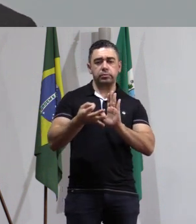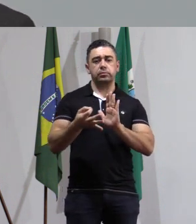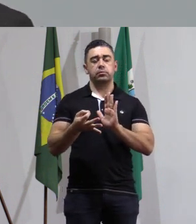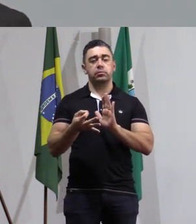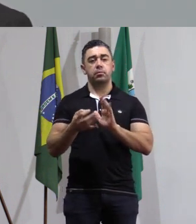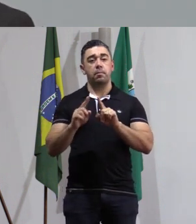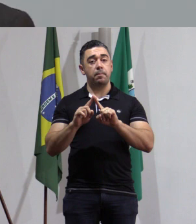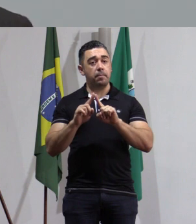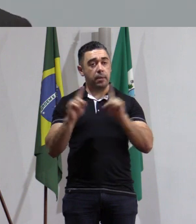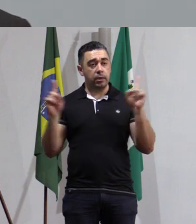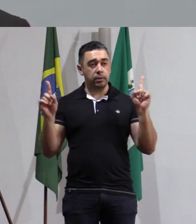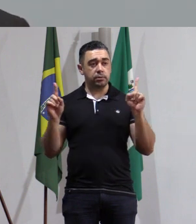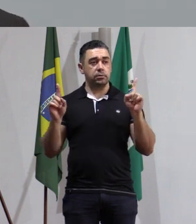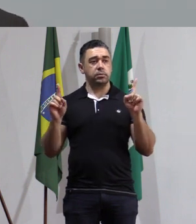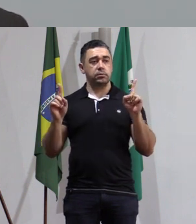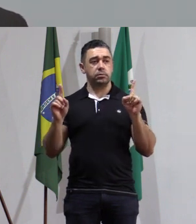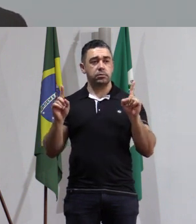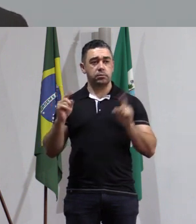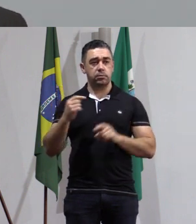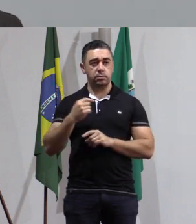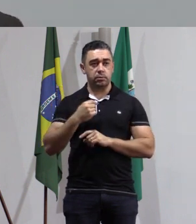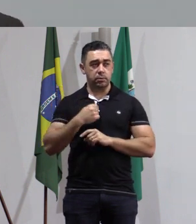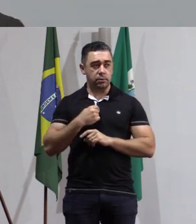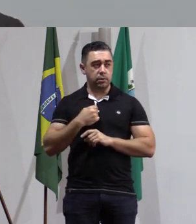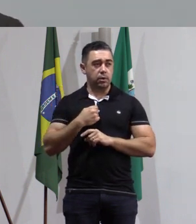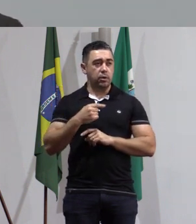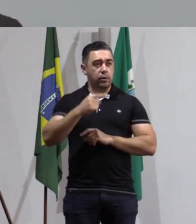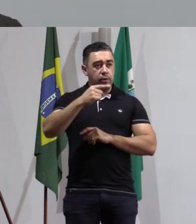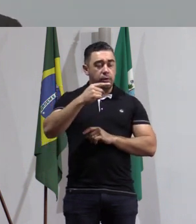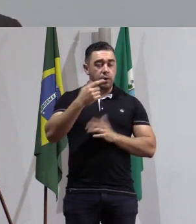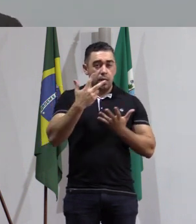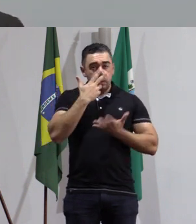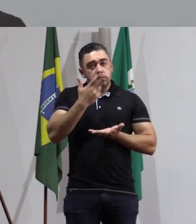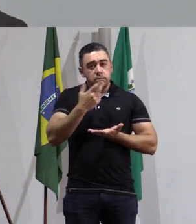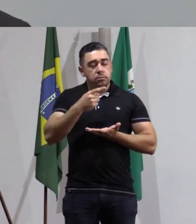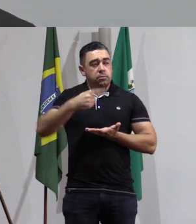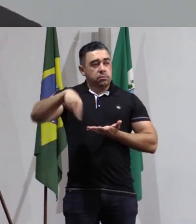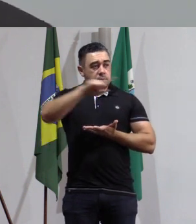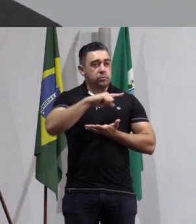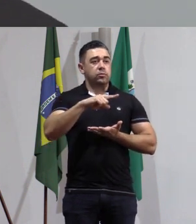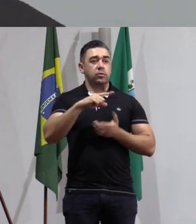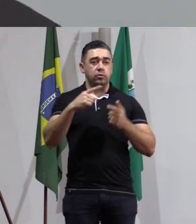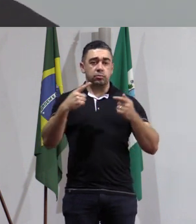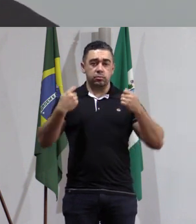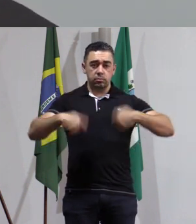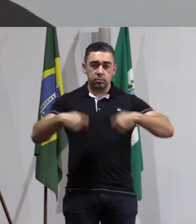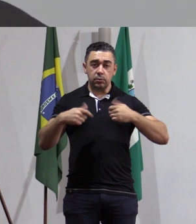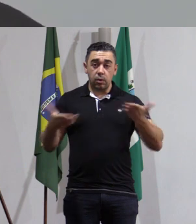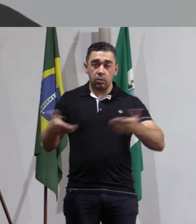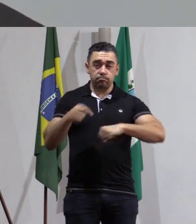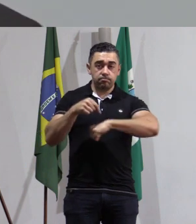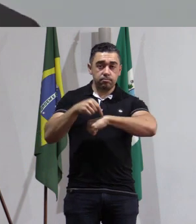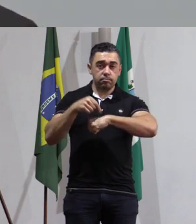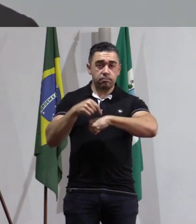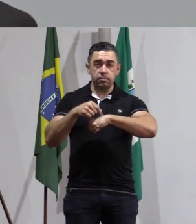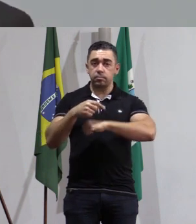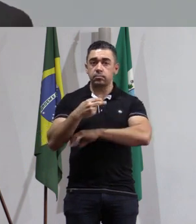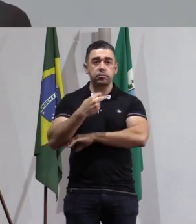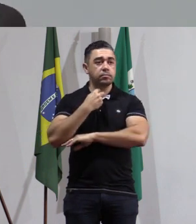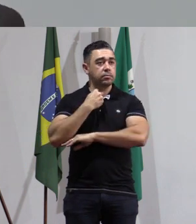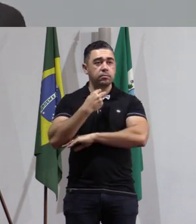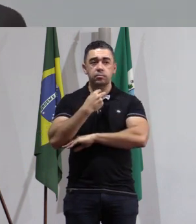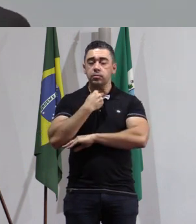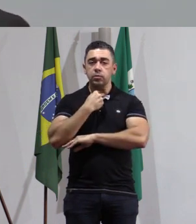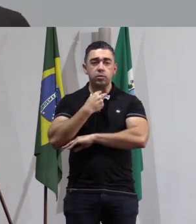mas eu considero, caros e caras membros da comunidade universitária, que nós, nesse momento, não podemos